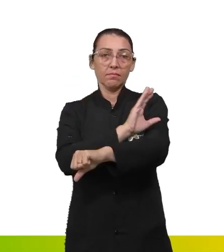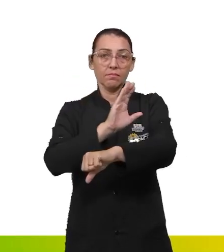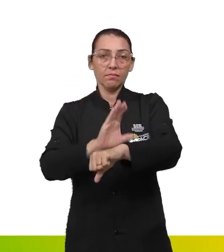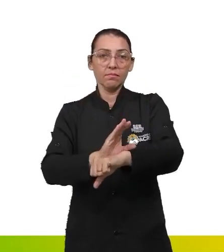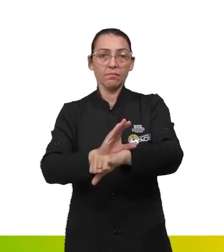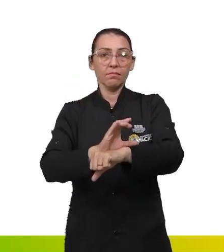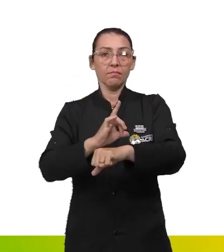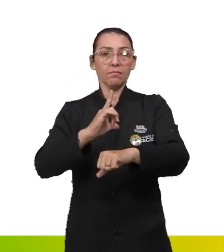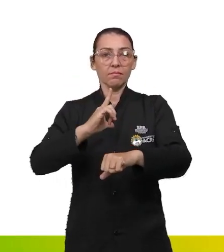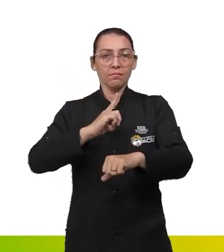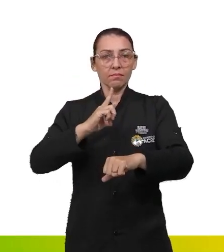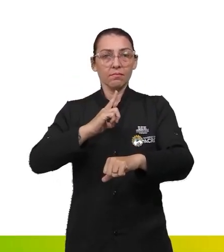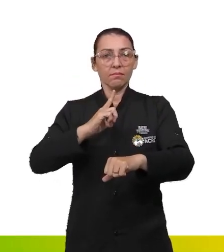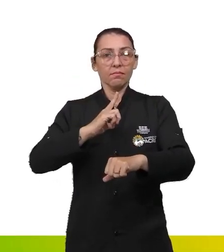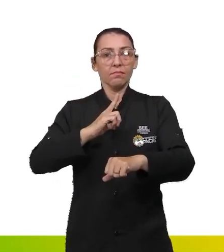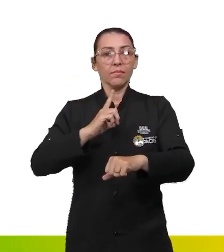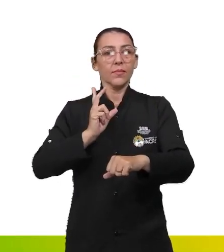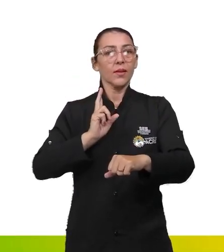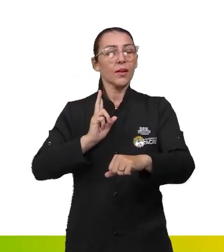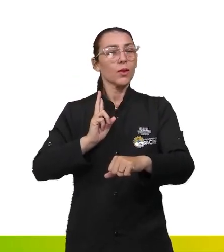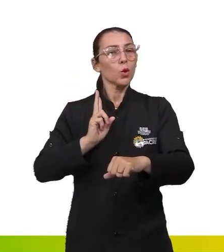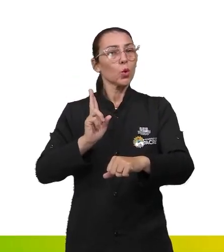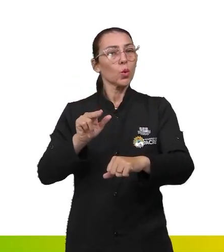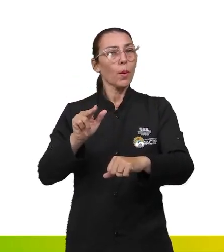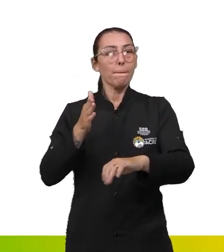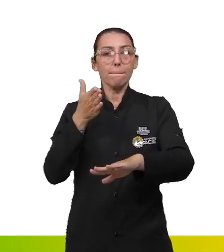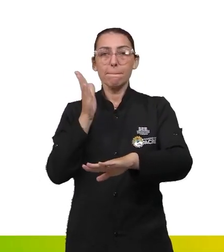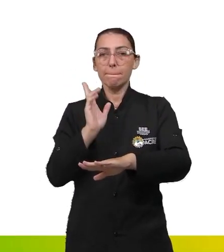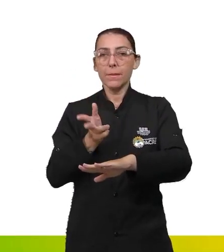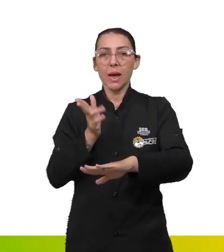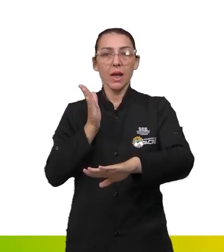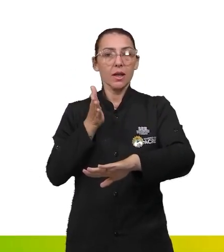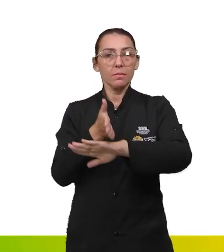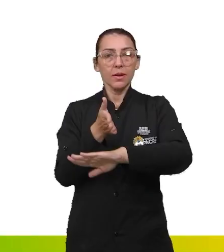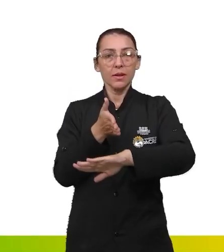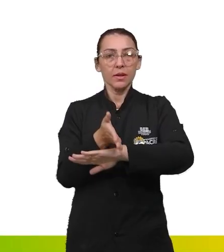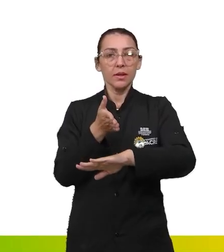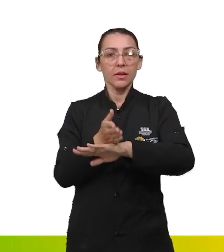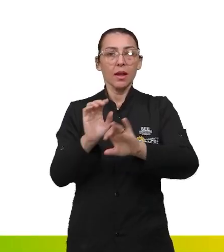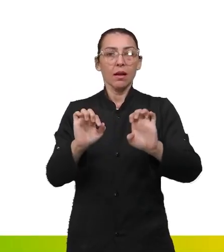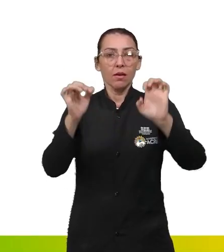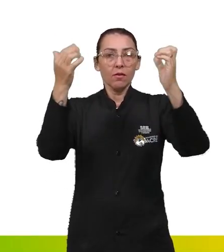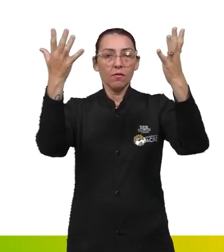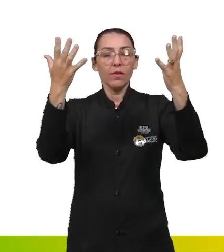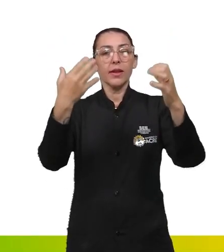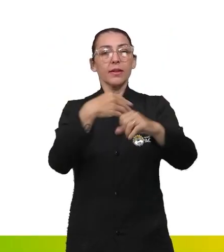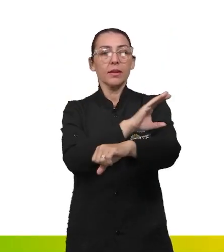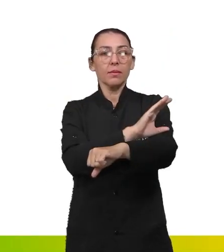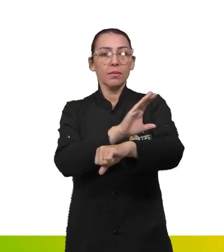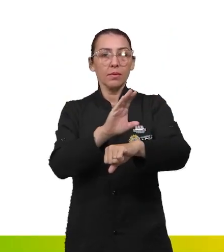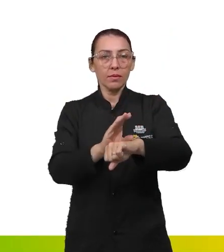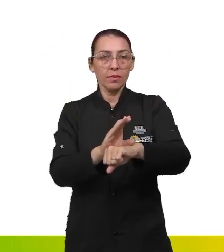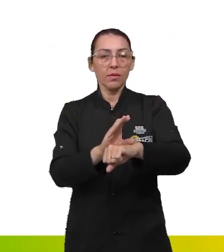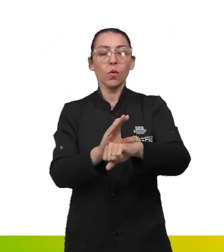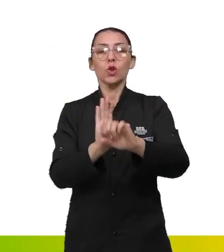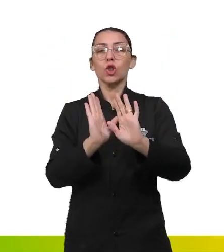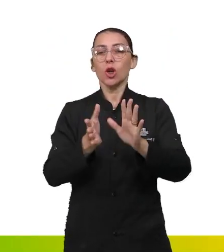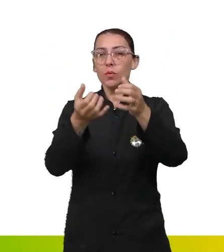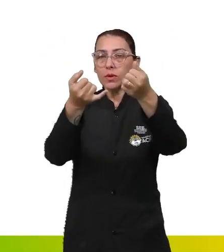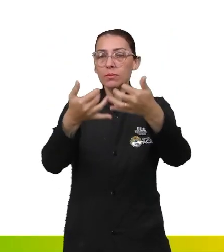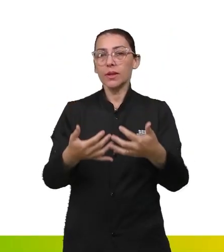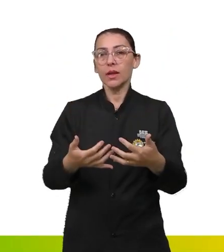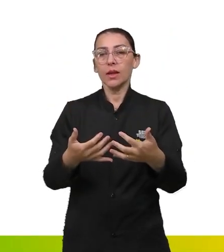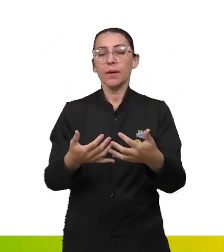riqueza cultural, nem todos têm o mesmo acesso a eventos e bens culturais, conforme eu